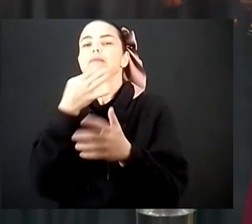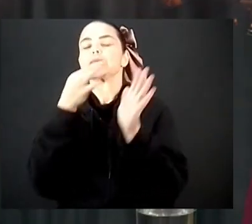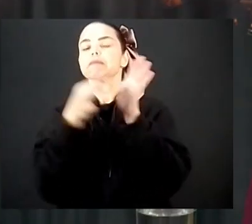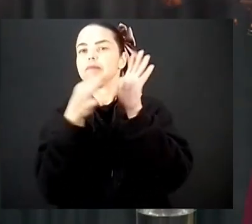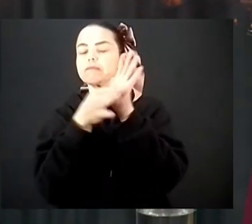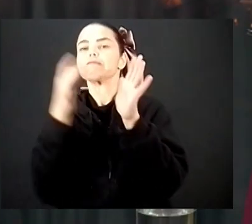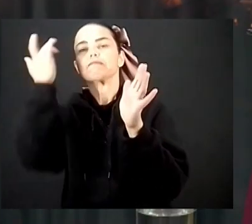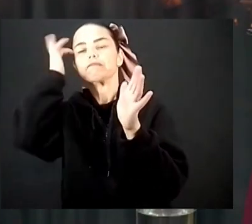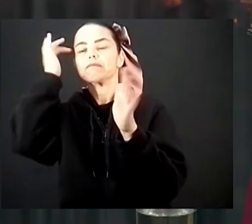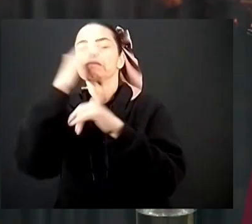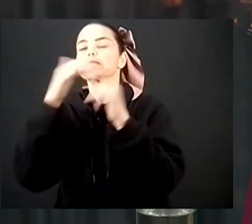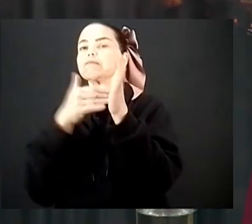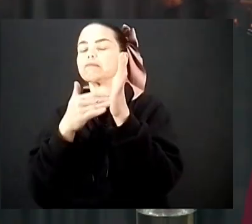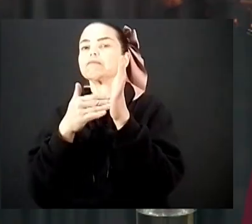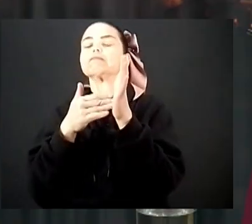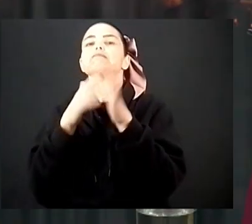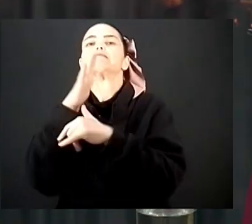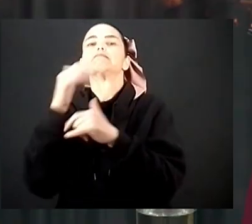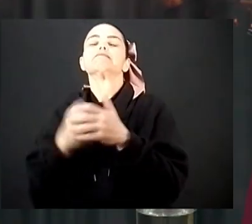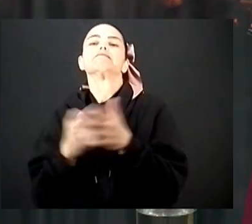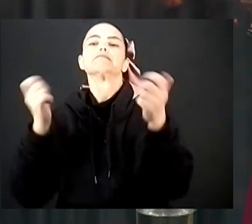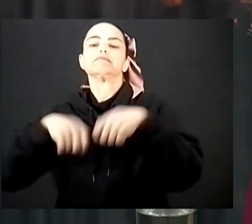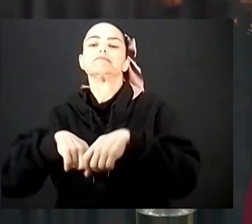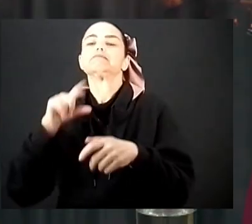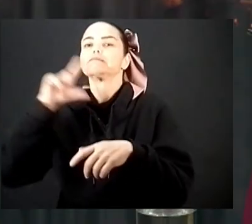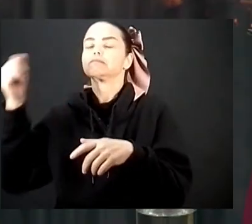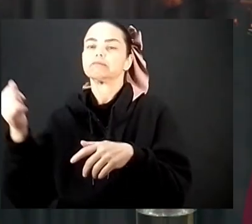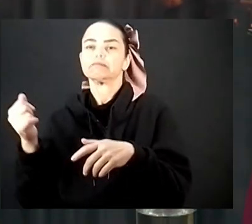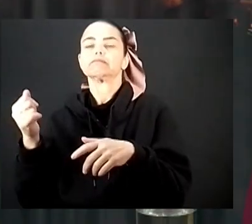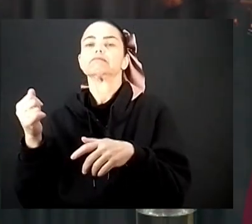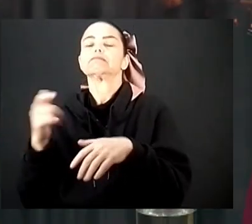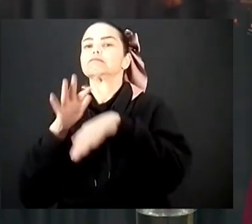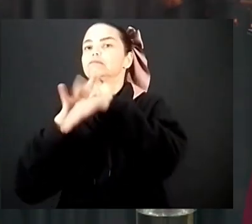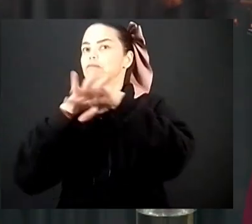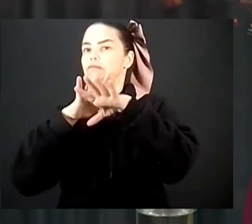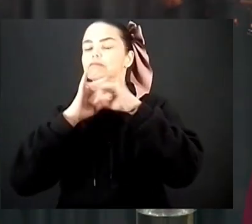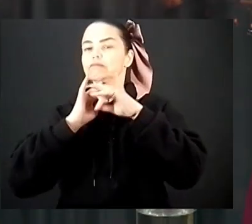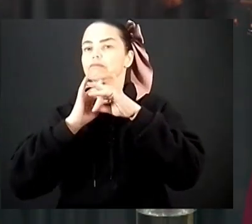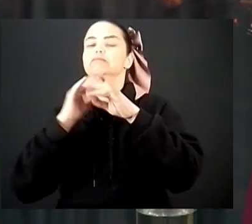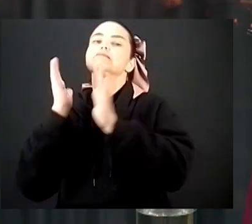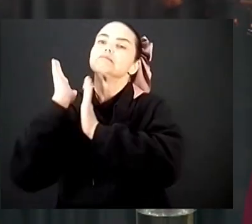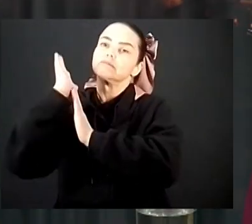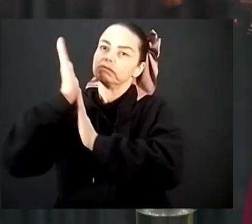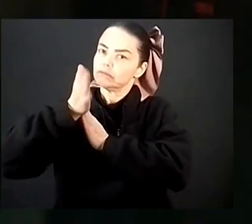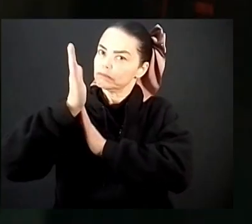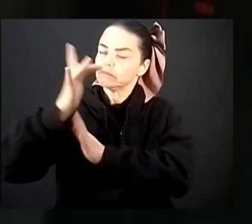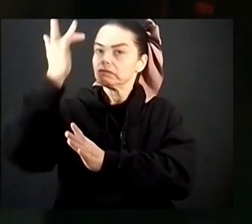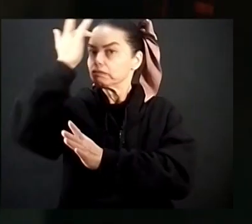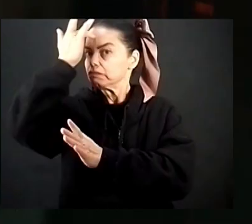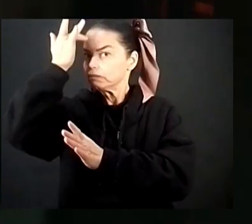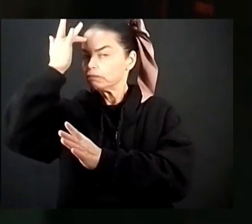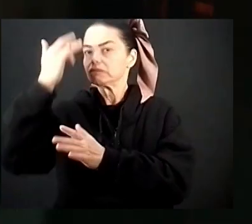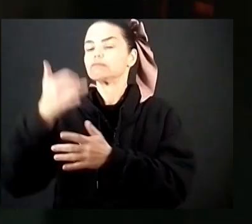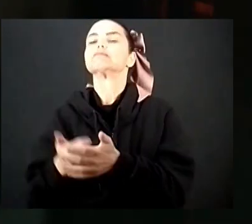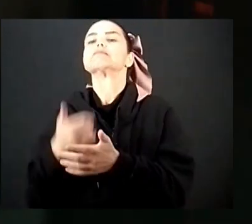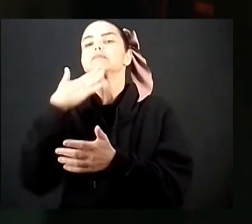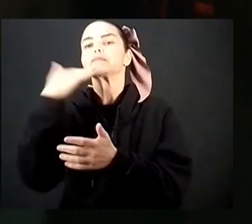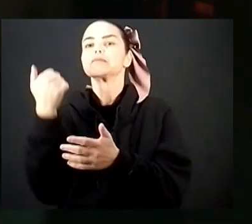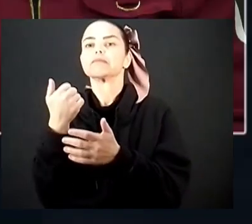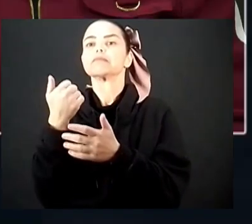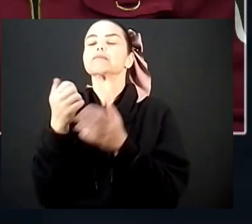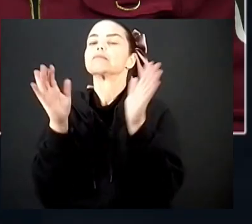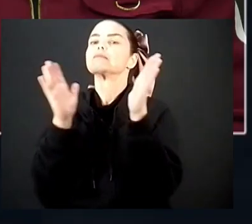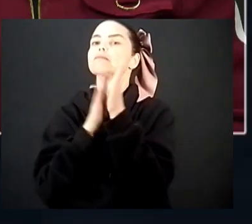todo de uma forma em que todo mundo pode sair do lugar de adoecimento e caminhar para uma saúde melhor. Excelente, eu muito